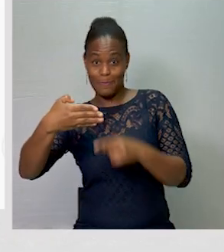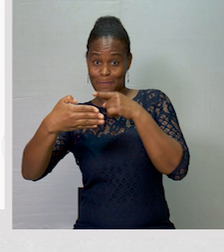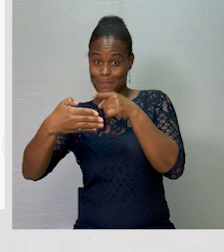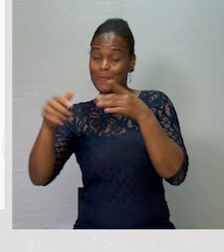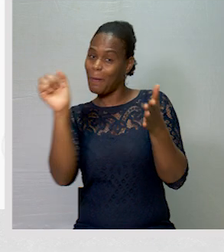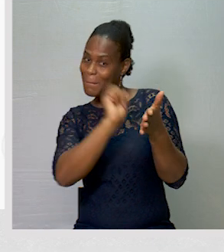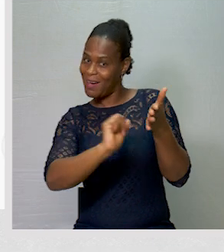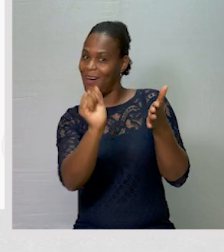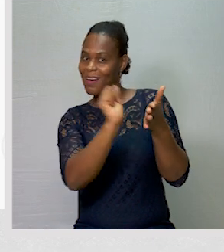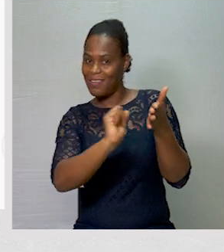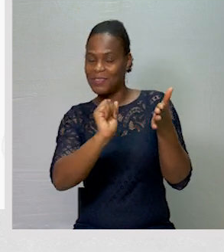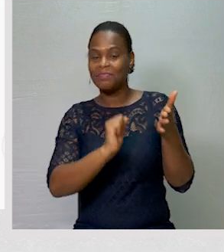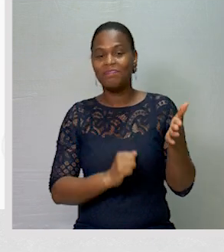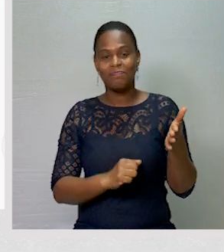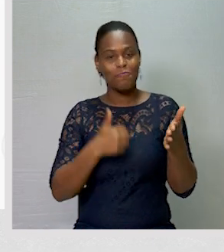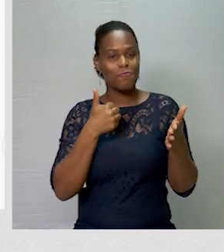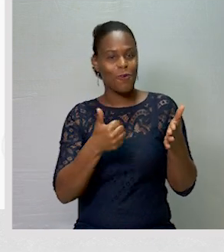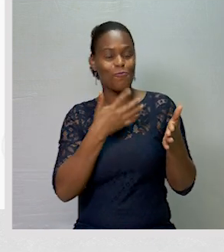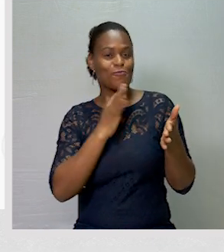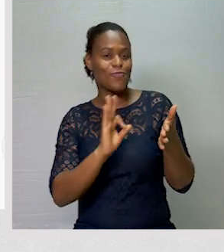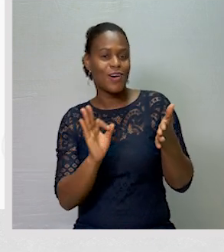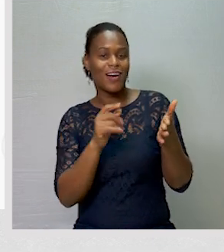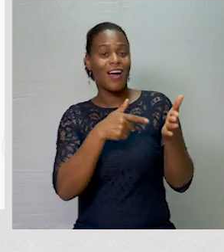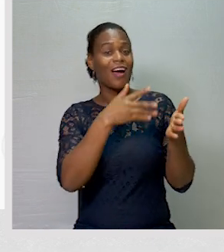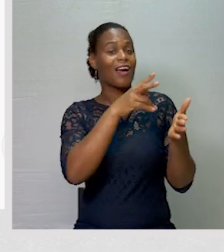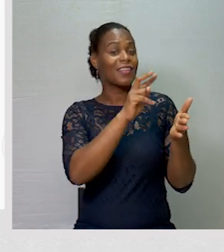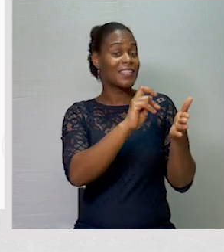457, exato,